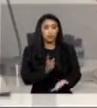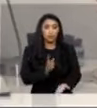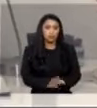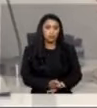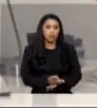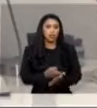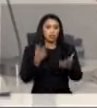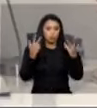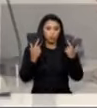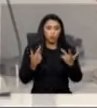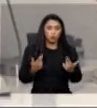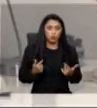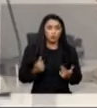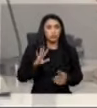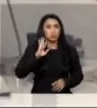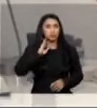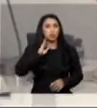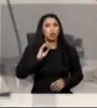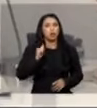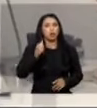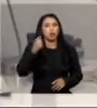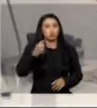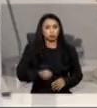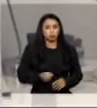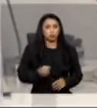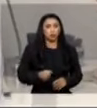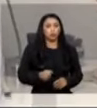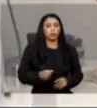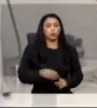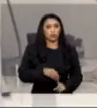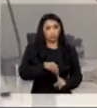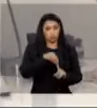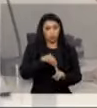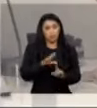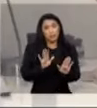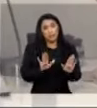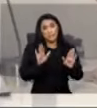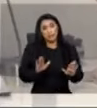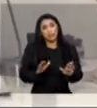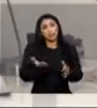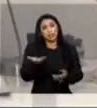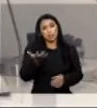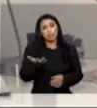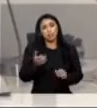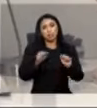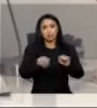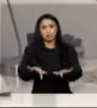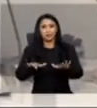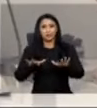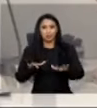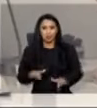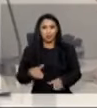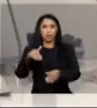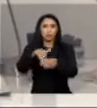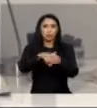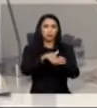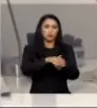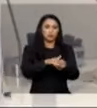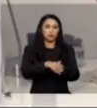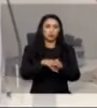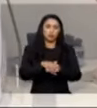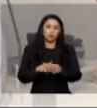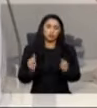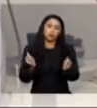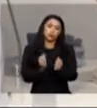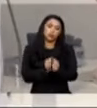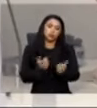que a decisão seja tomada monocrática, ele resolveu compartilhar com os demais ministros da corte para corroborar essa sua decisão.